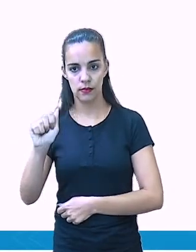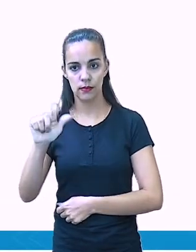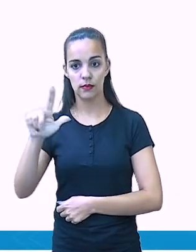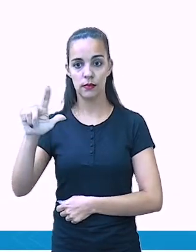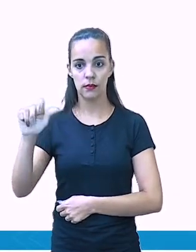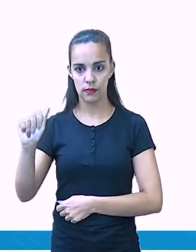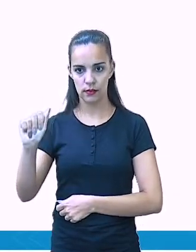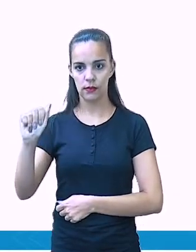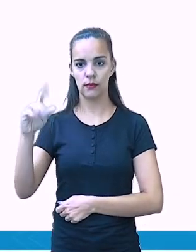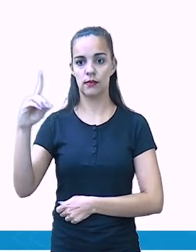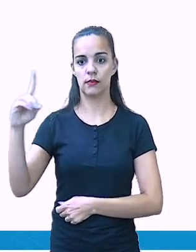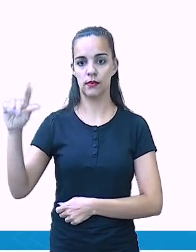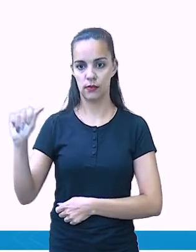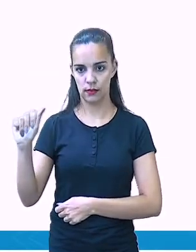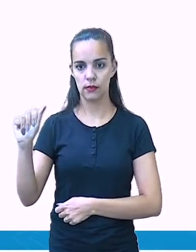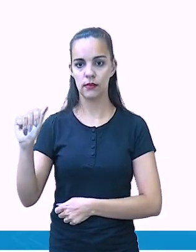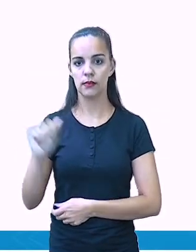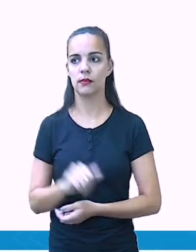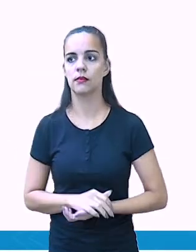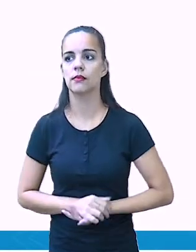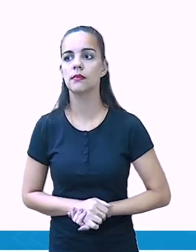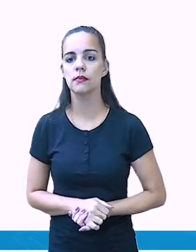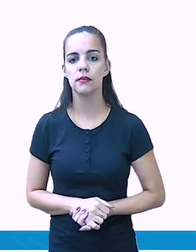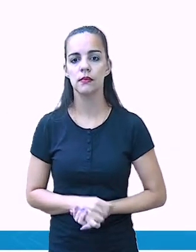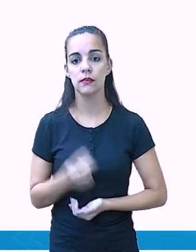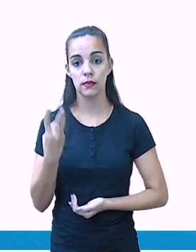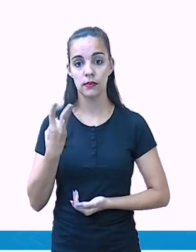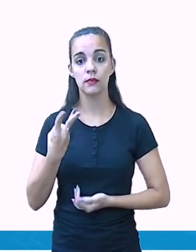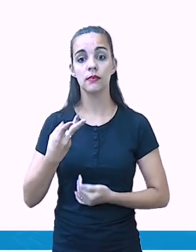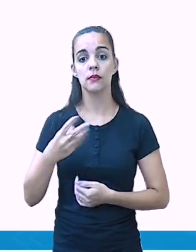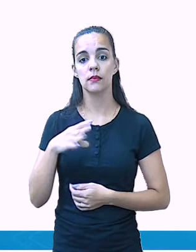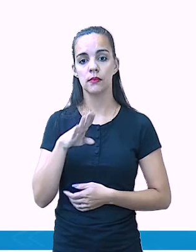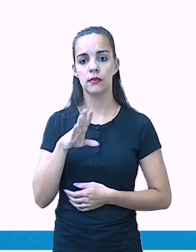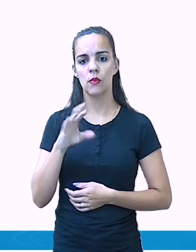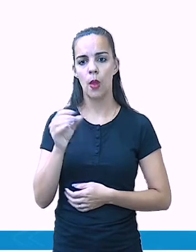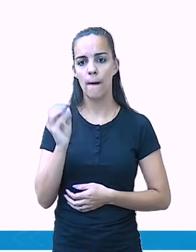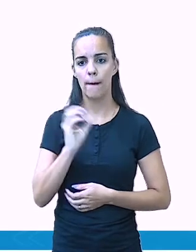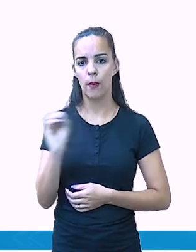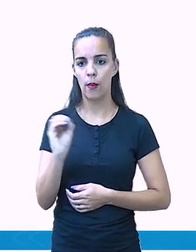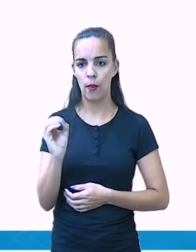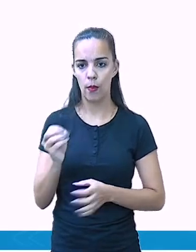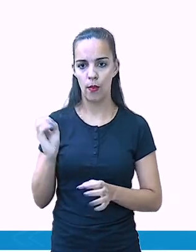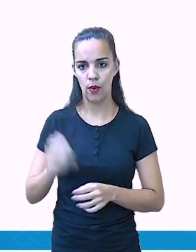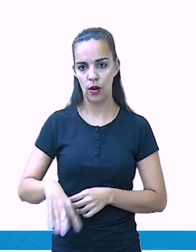Salada, 3 sílabas. Bolinha,